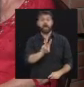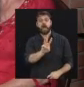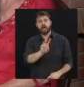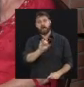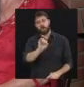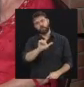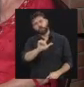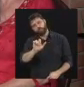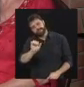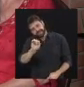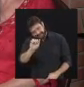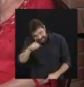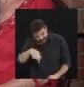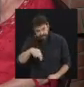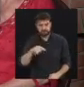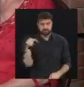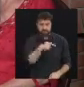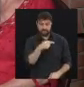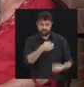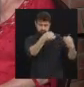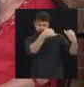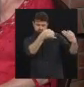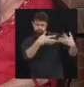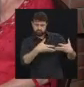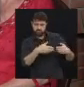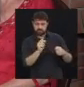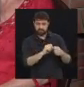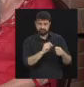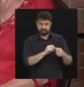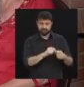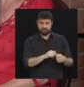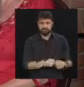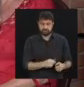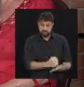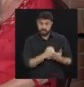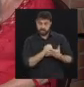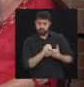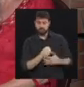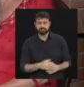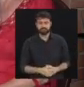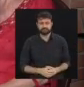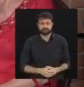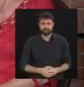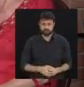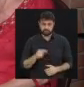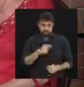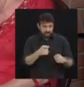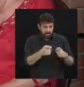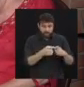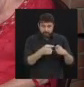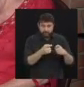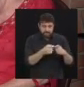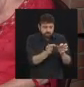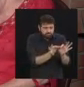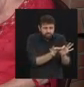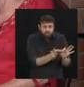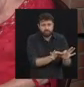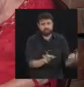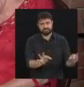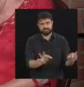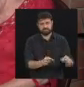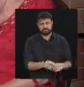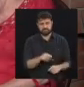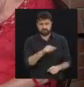William, que foi quem fez servir de trampolim para nós. E foi um médico bastante humilde. Nós